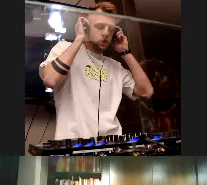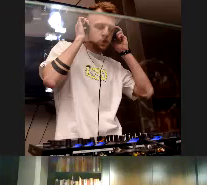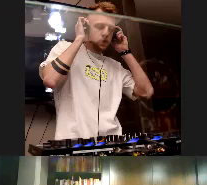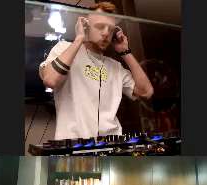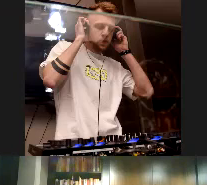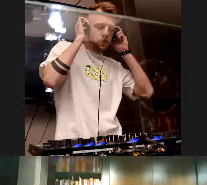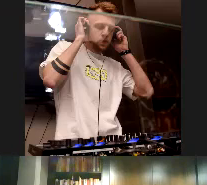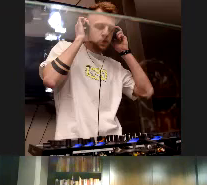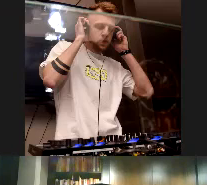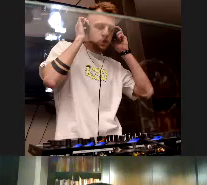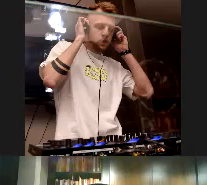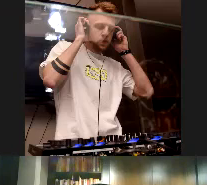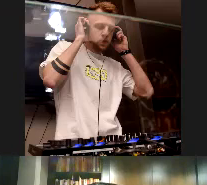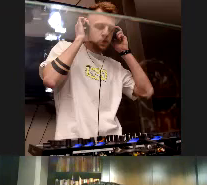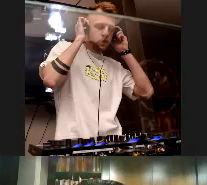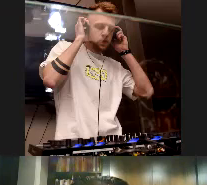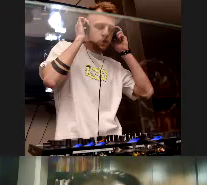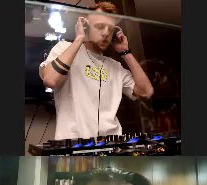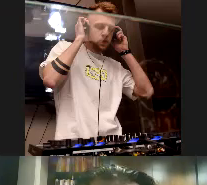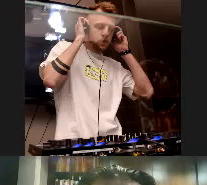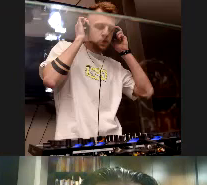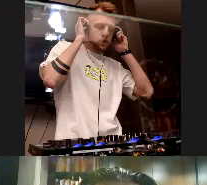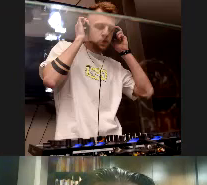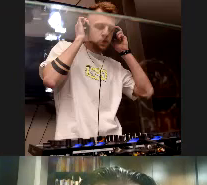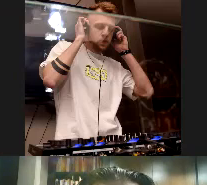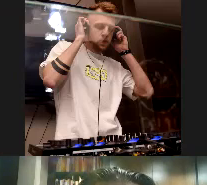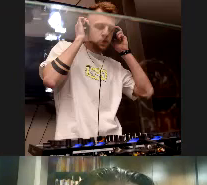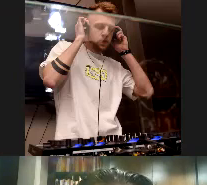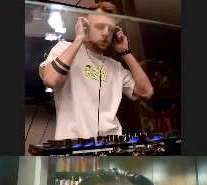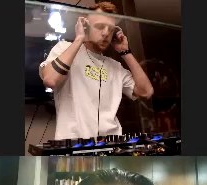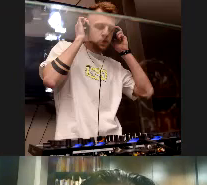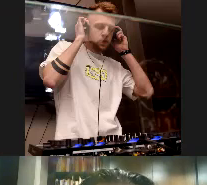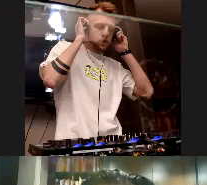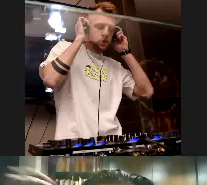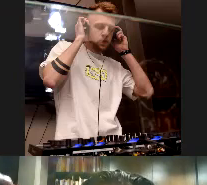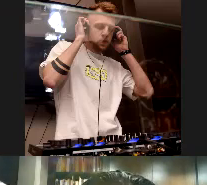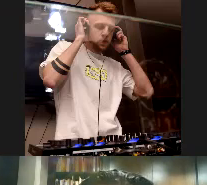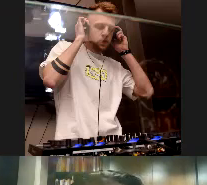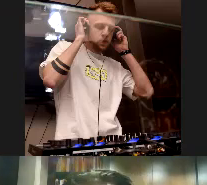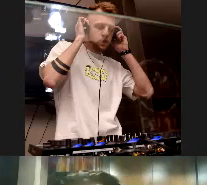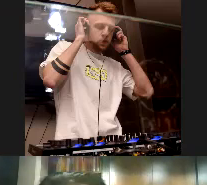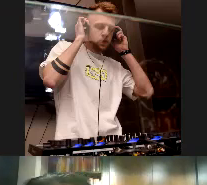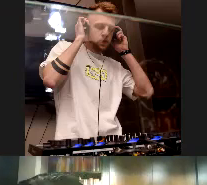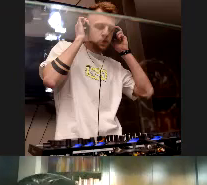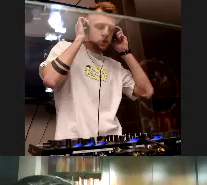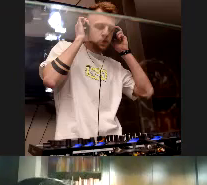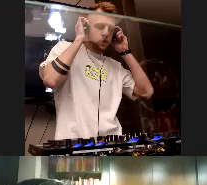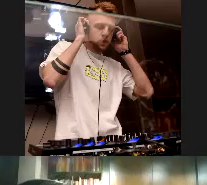qual o valor seria da água. Nós entender esse conceito, o valor que a água tem.